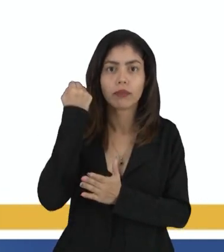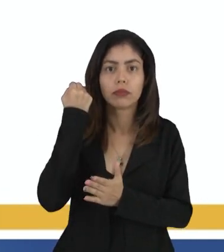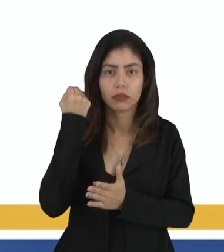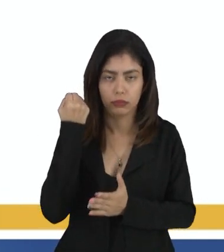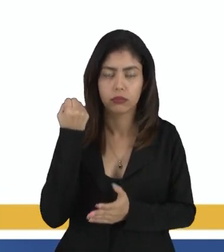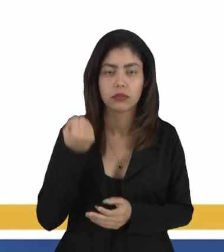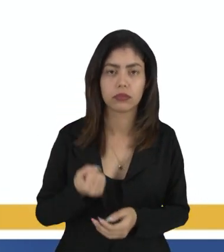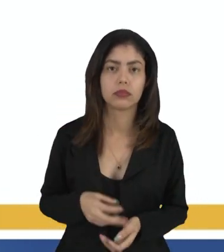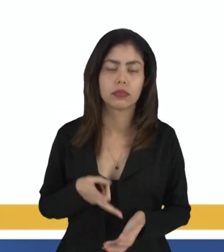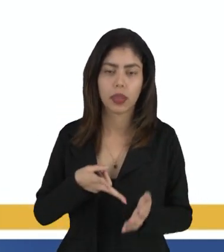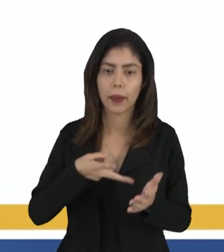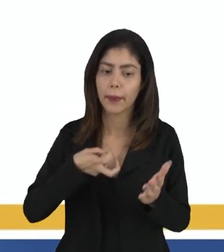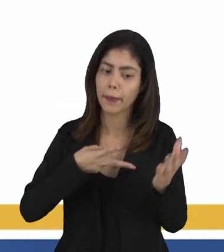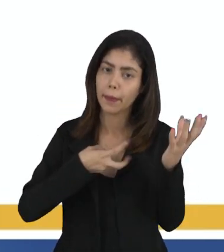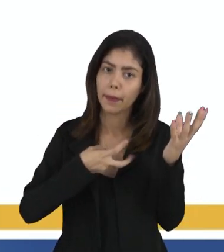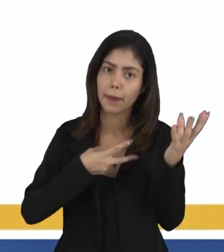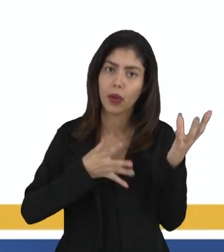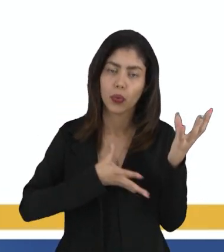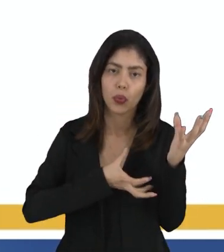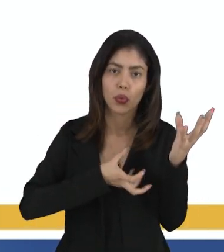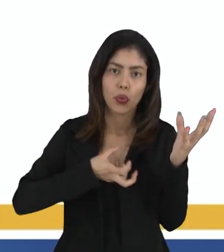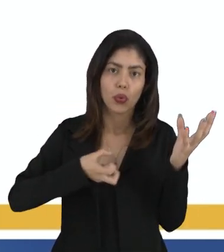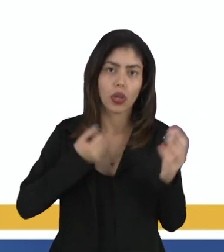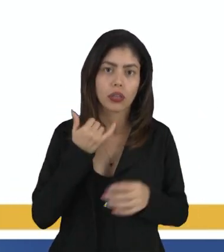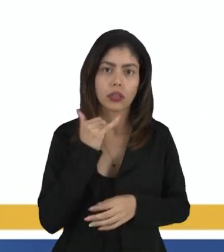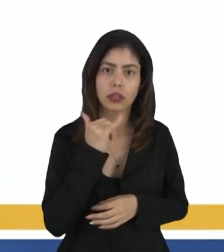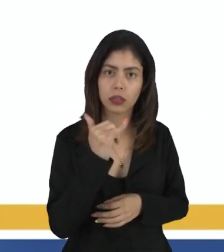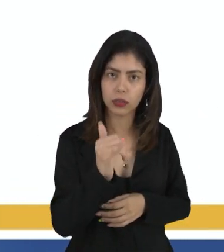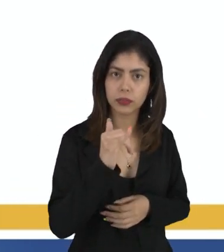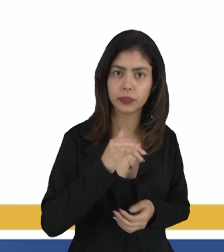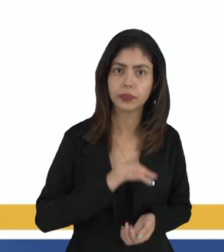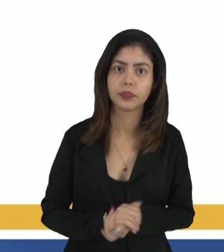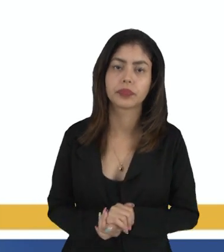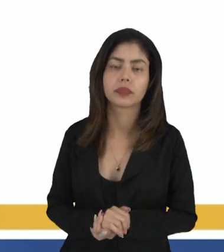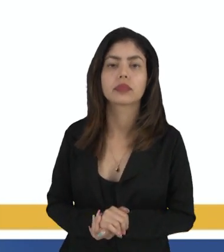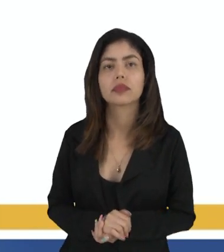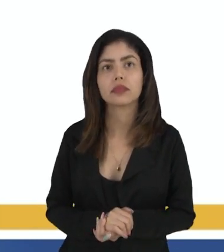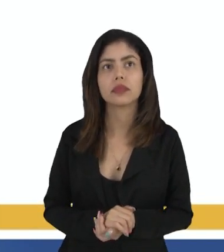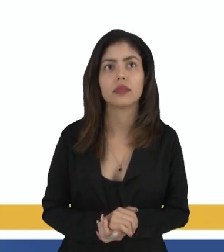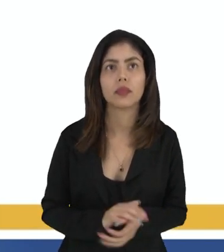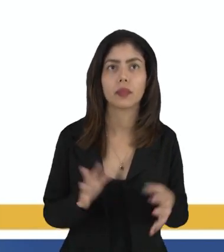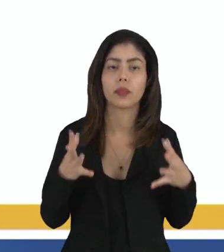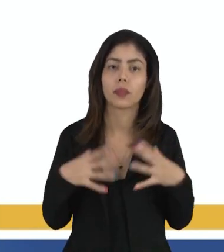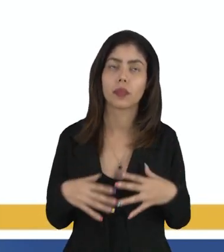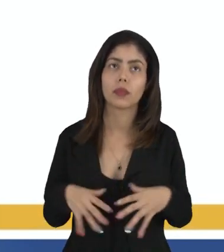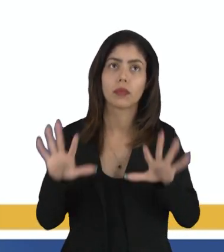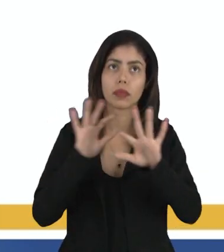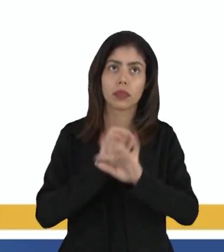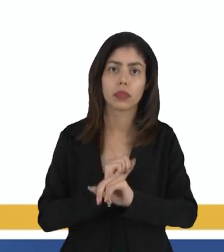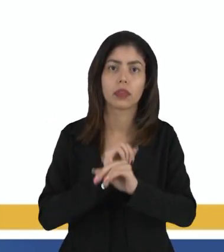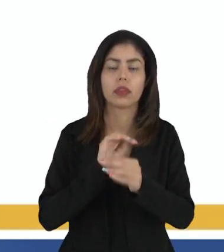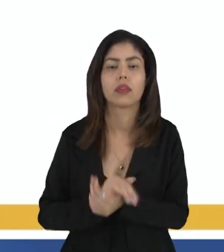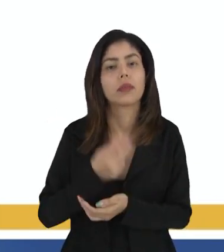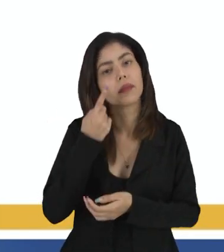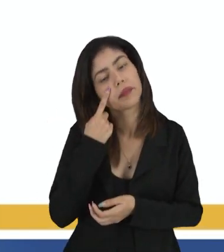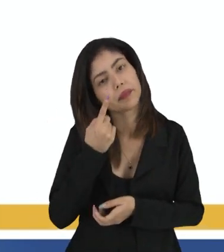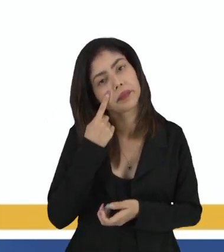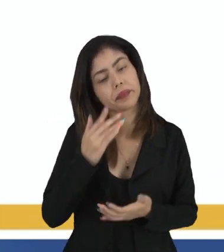absorver toda essa energia, e por absorver toda essa energia, ele é chamado de corpo negro, tendo em vista que para que